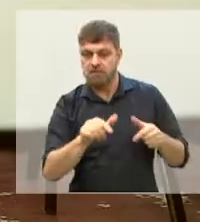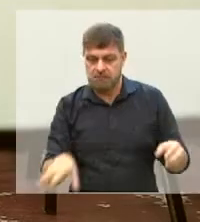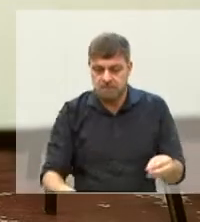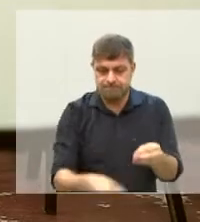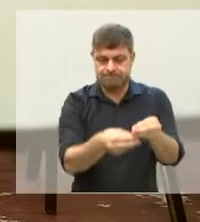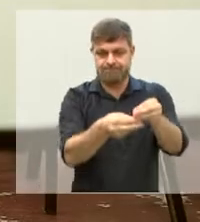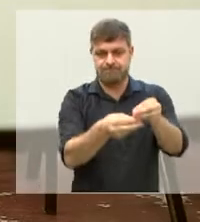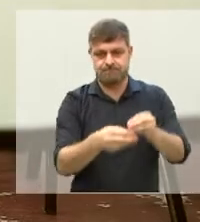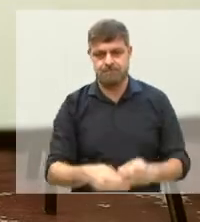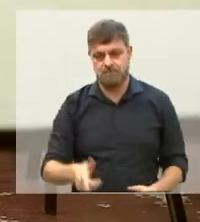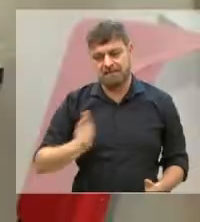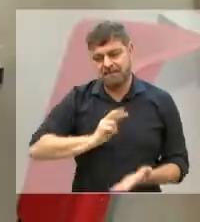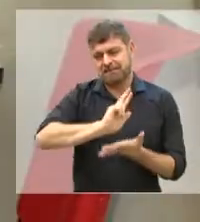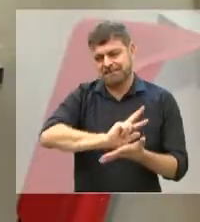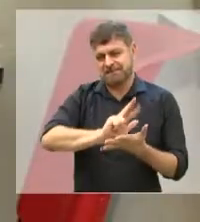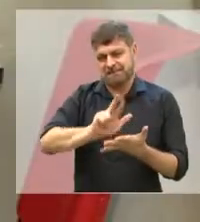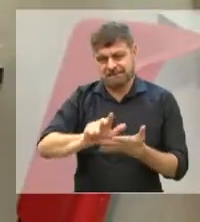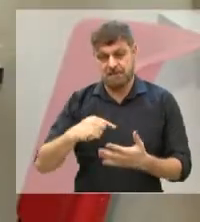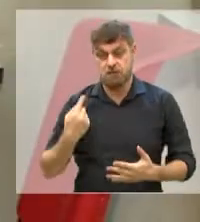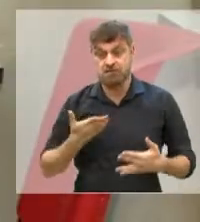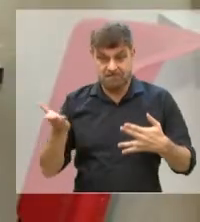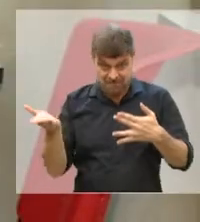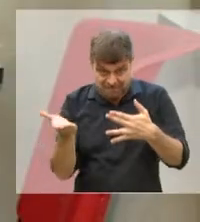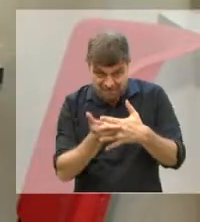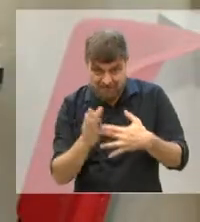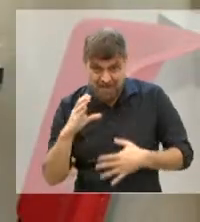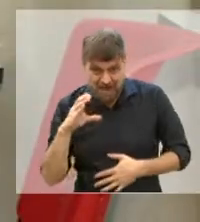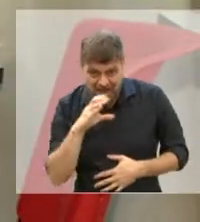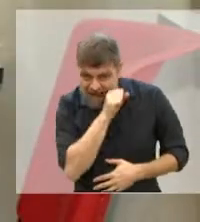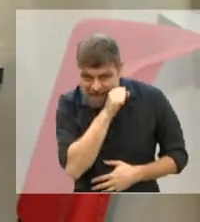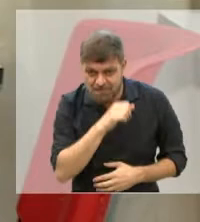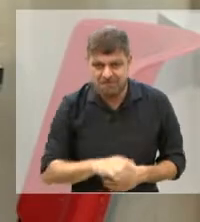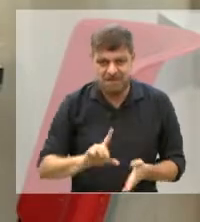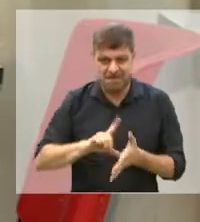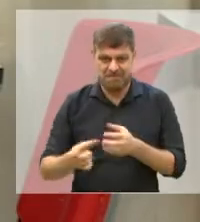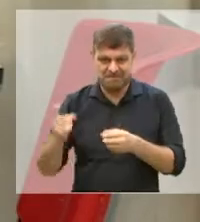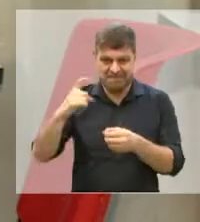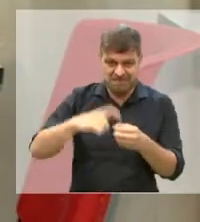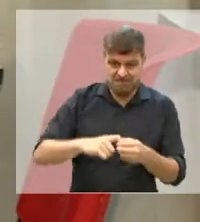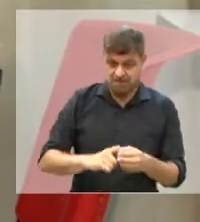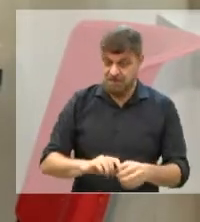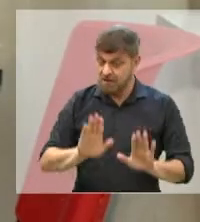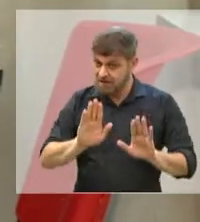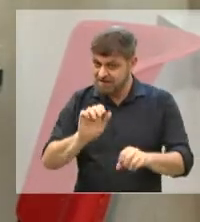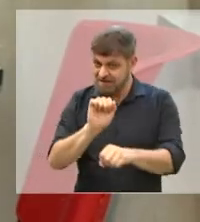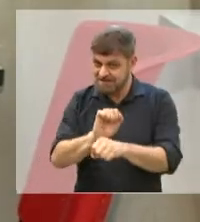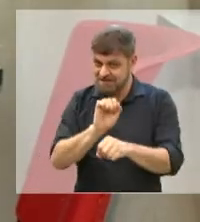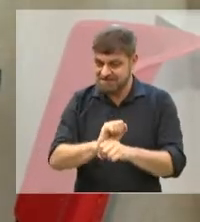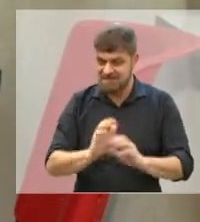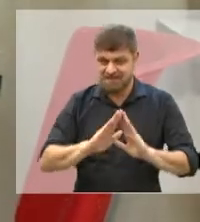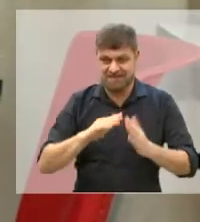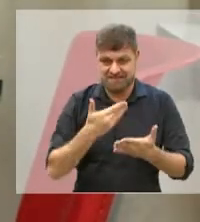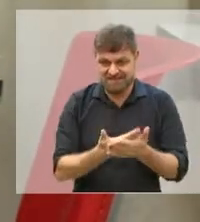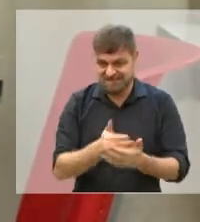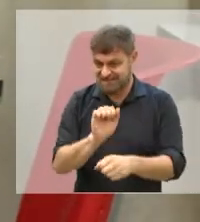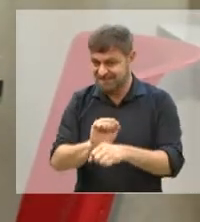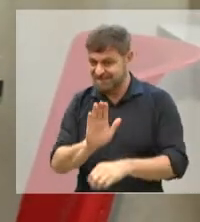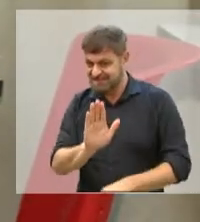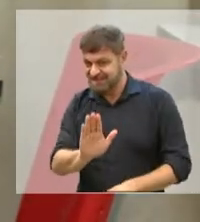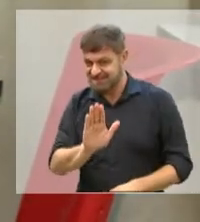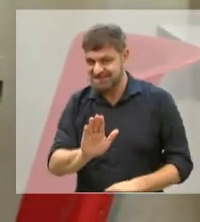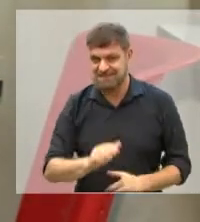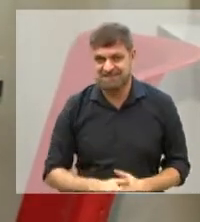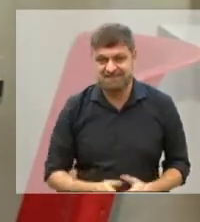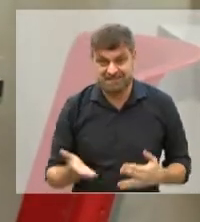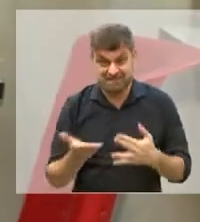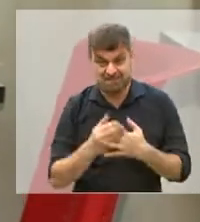assim uma série de outras coisas, né? A gente vai fazer uma pausinha rapidinho, tá bom. Daqui a pouco a gente volta e você que acompanha o Sala de Aula, não sai daí, porque o